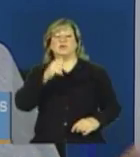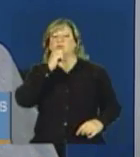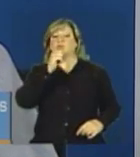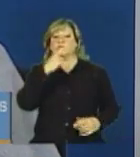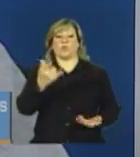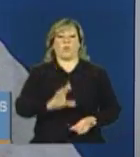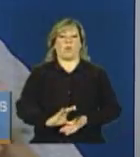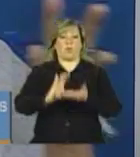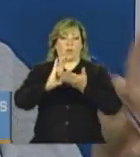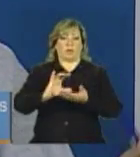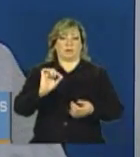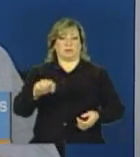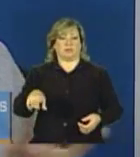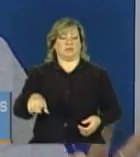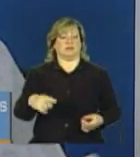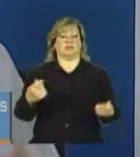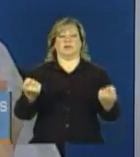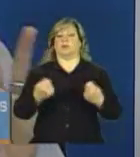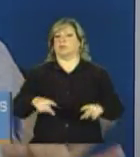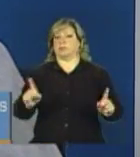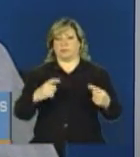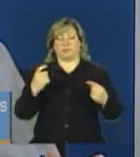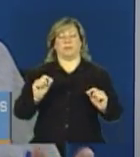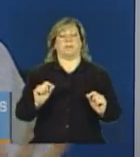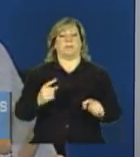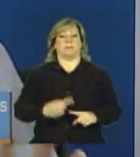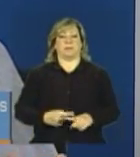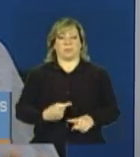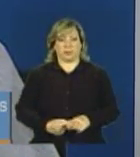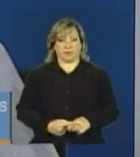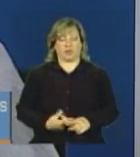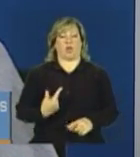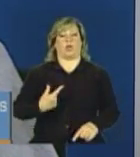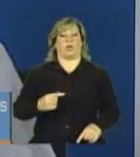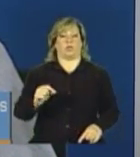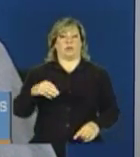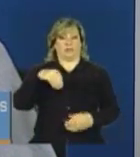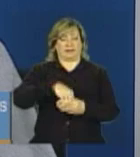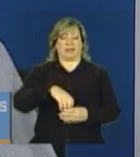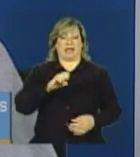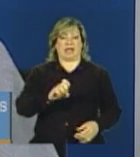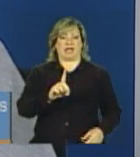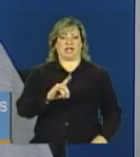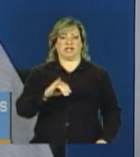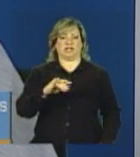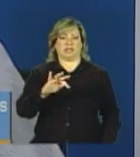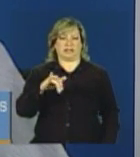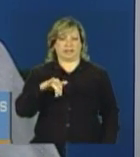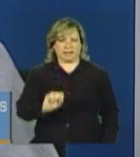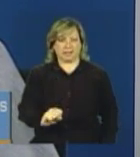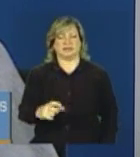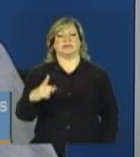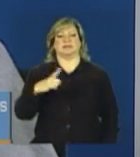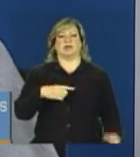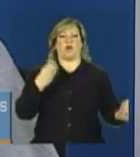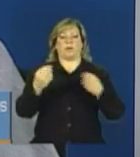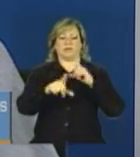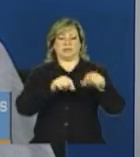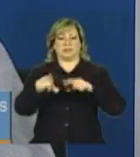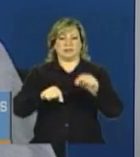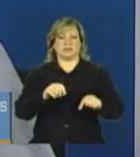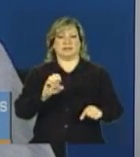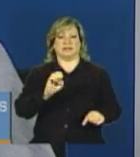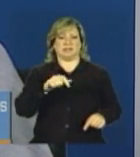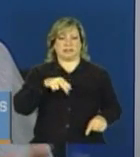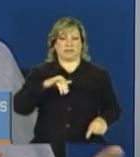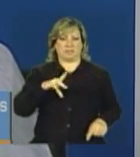Alimentar, também não precisa todo mundo agora, né, no, a, nos editais, né, de seleção tanto de equipamentos, né,